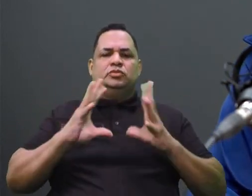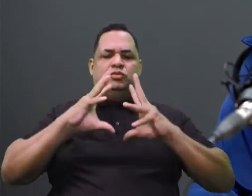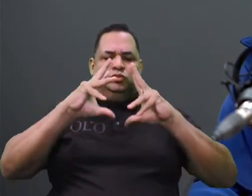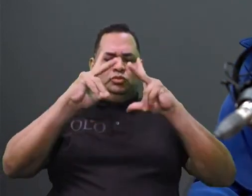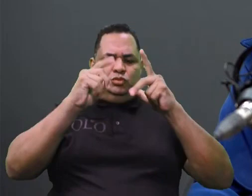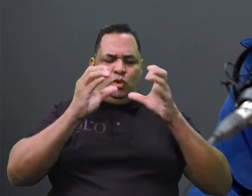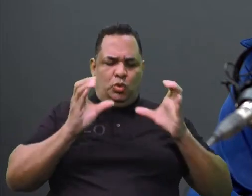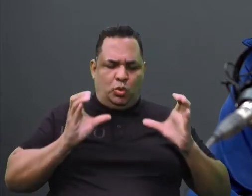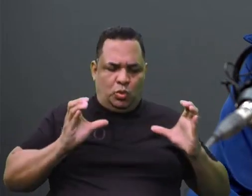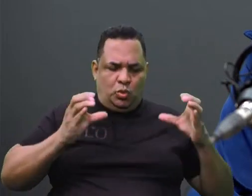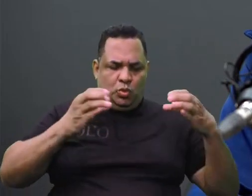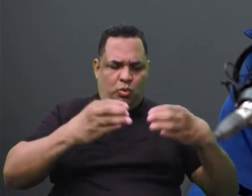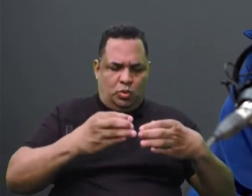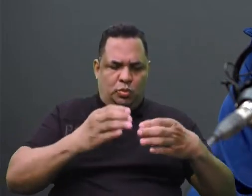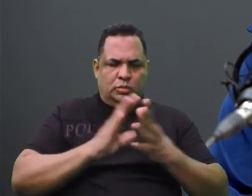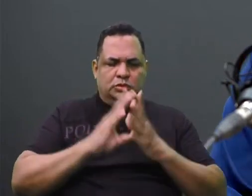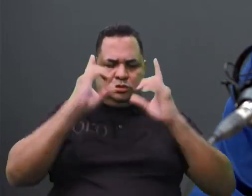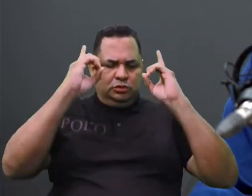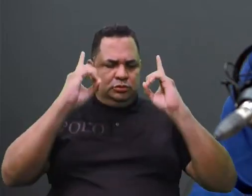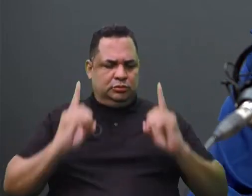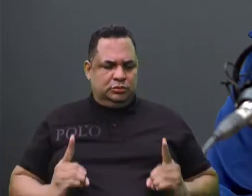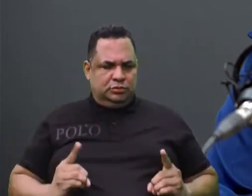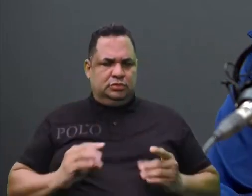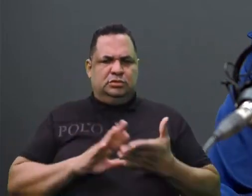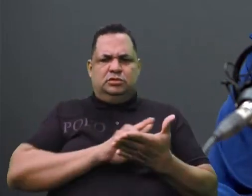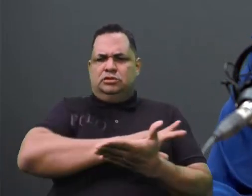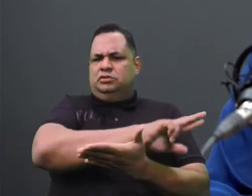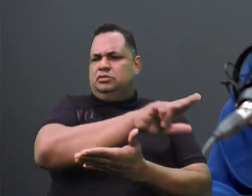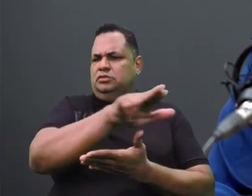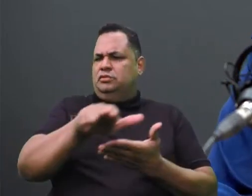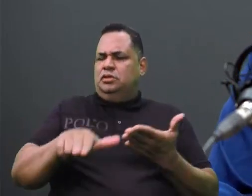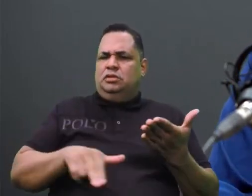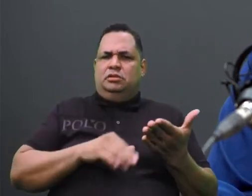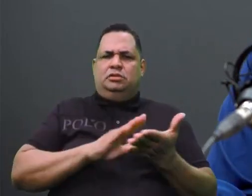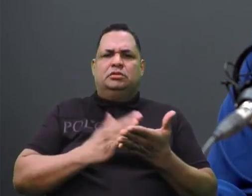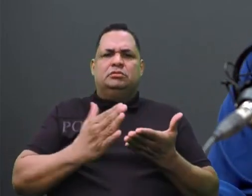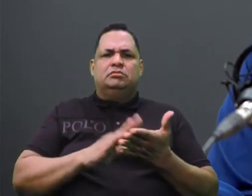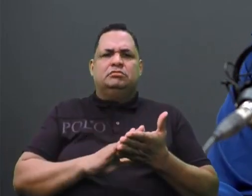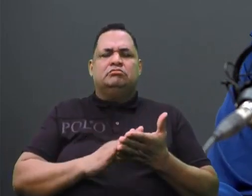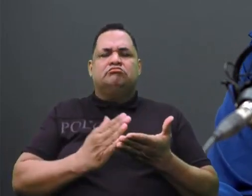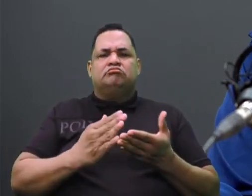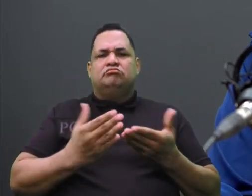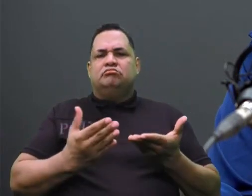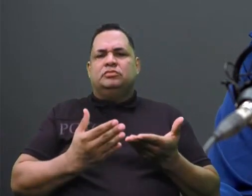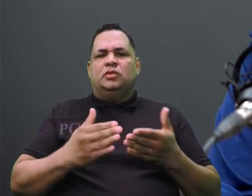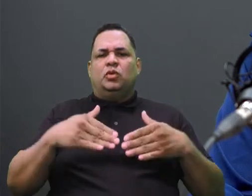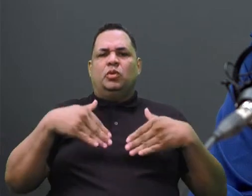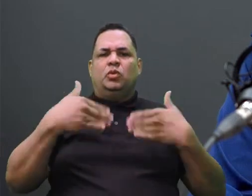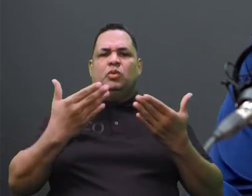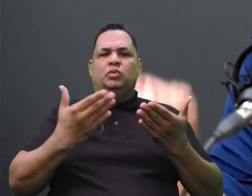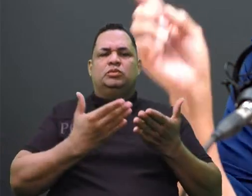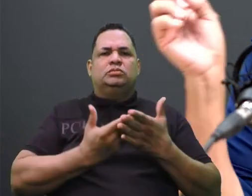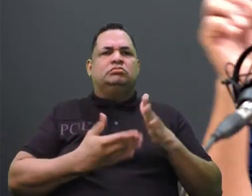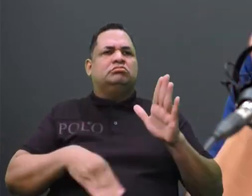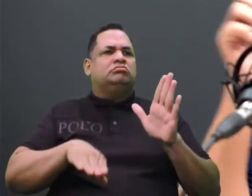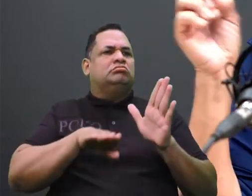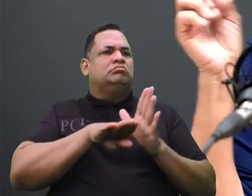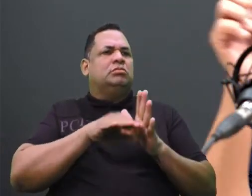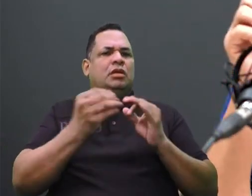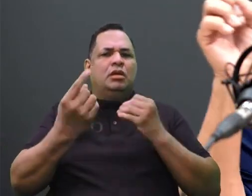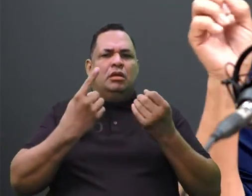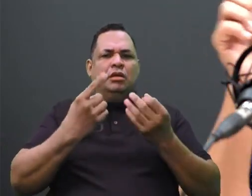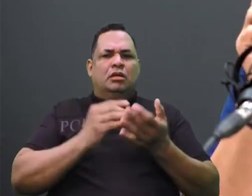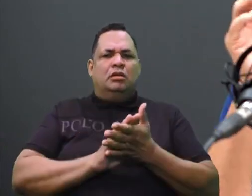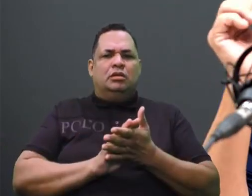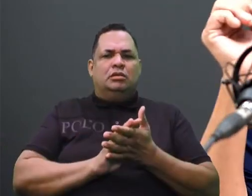toda a galera junto. Surdo, cego, deficiente mental. E quando eu cheguei no Centro de Ensino Especial, que ficava ali na